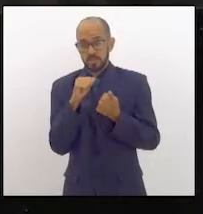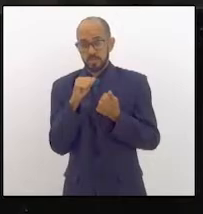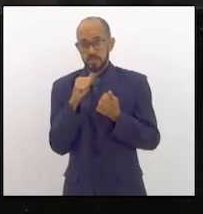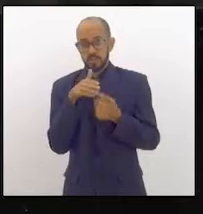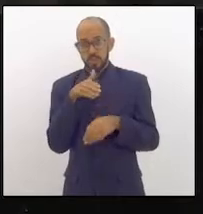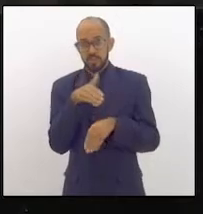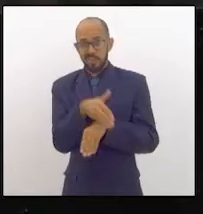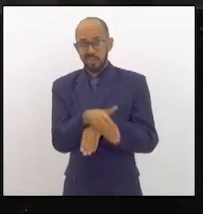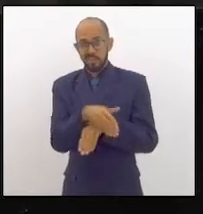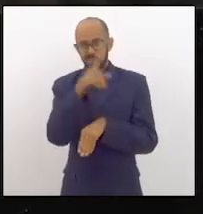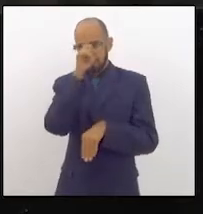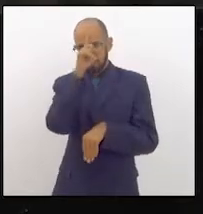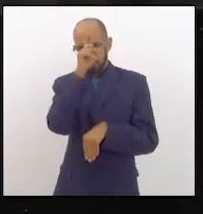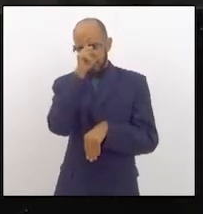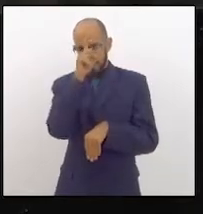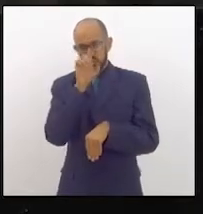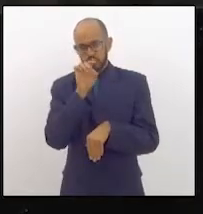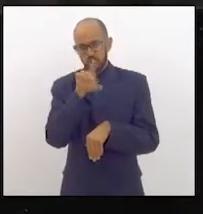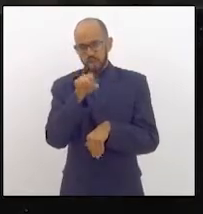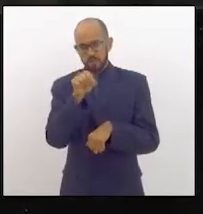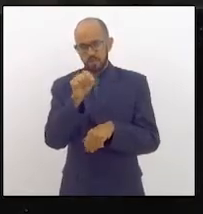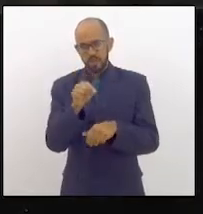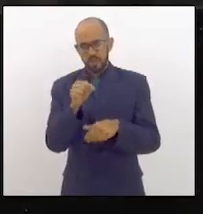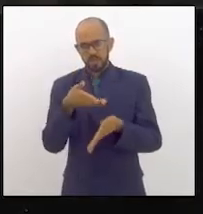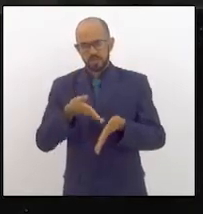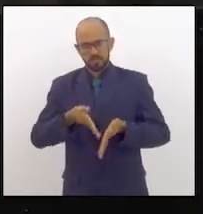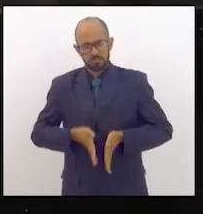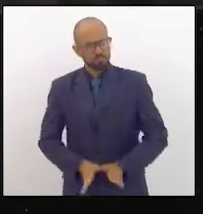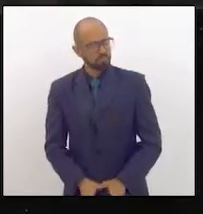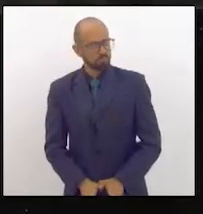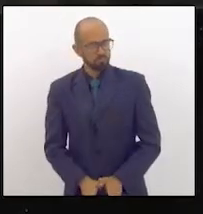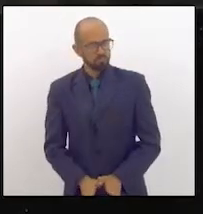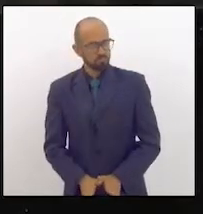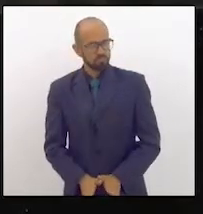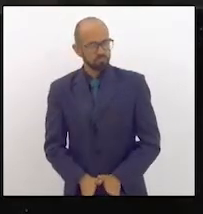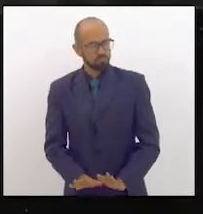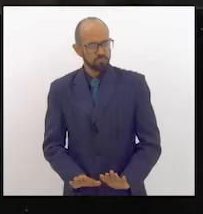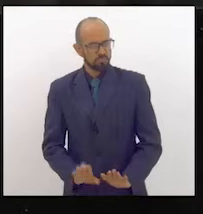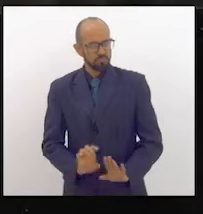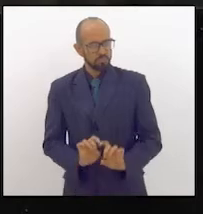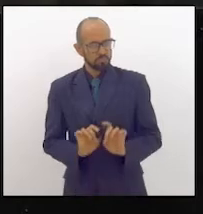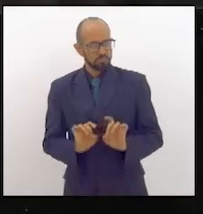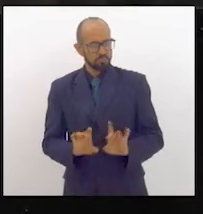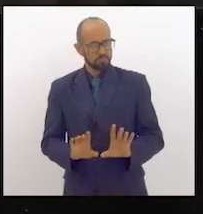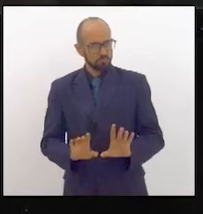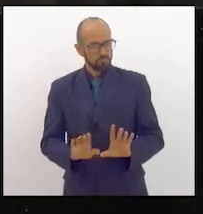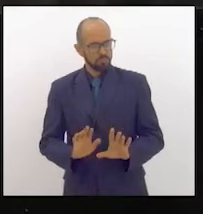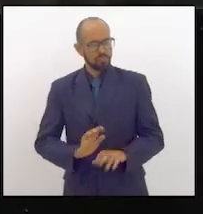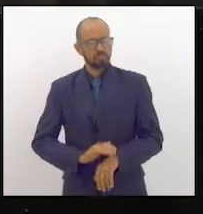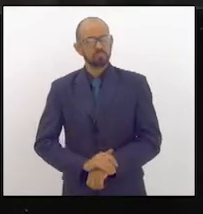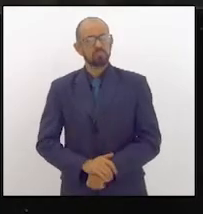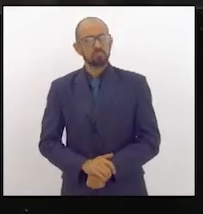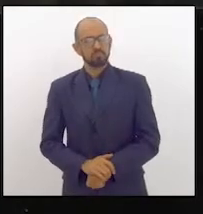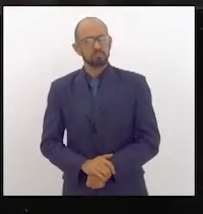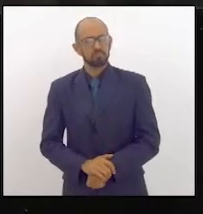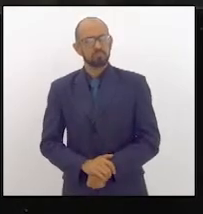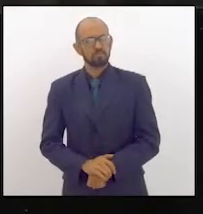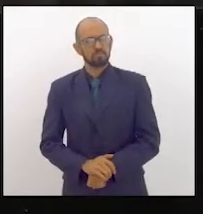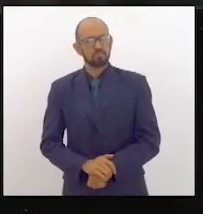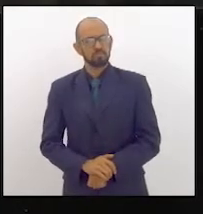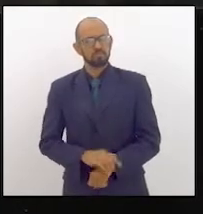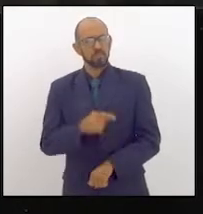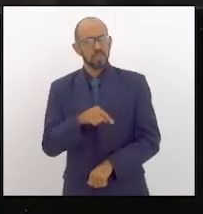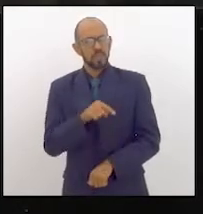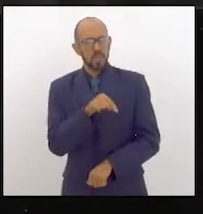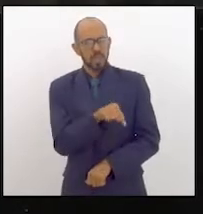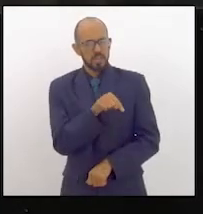nas unidades de saúde somente para ter seus bebês o que a gente existe esse